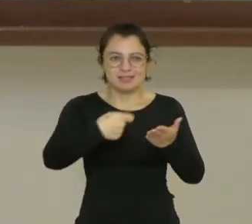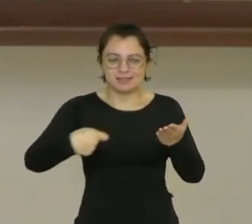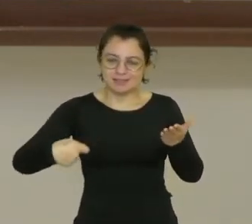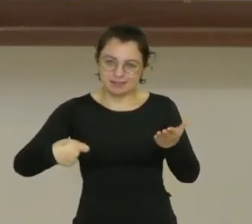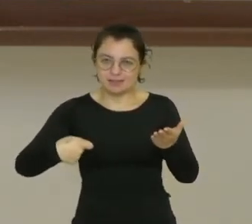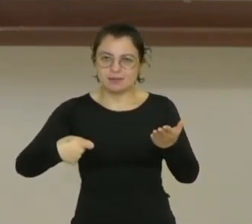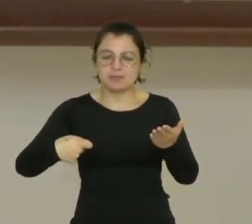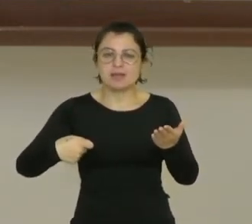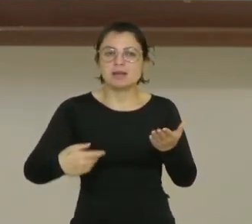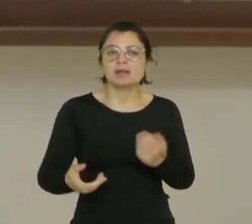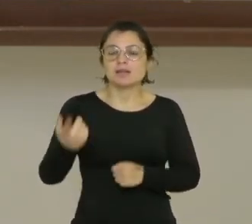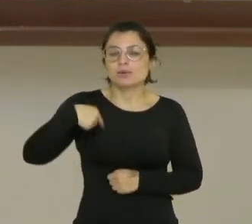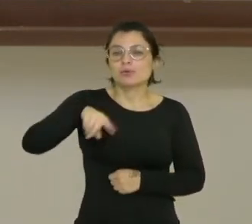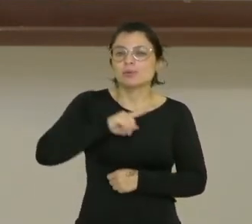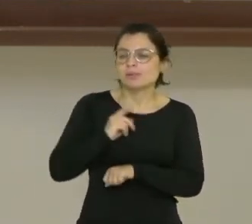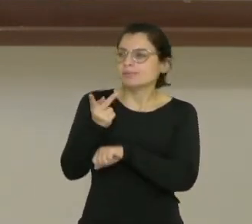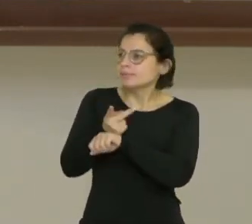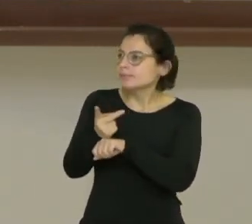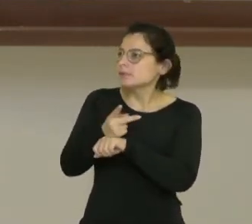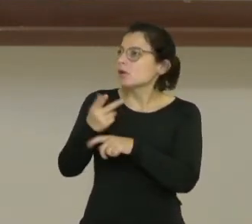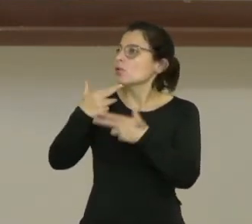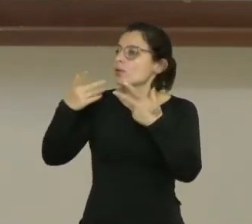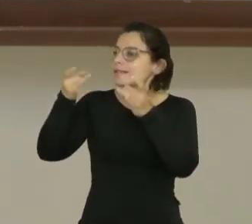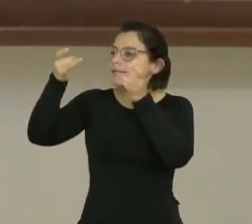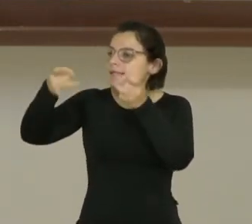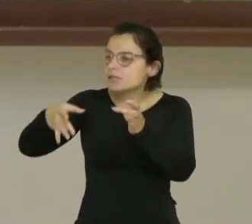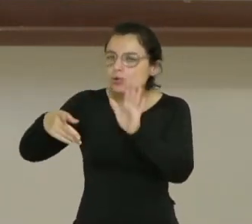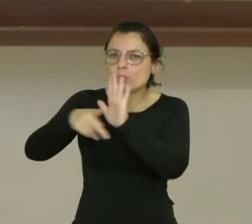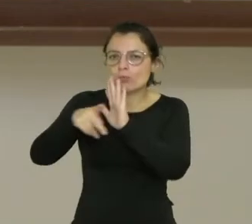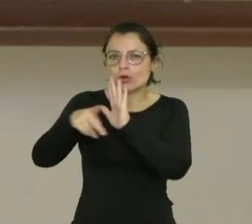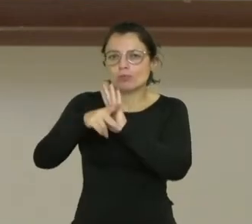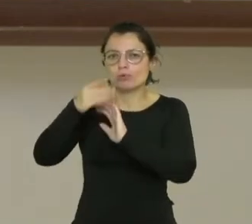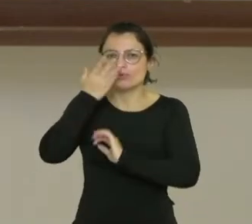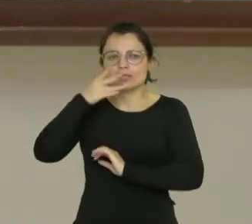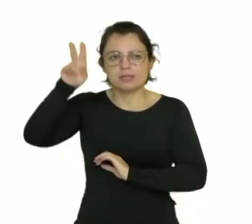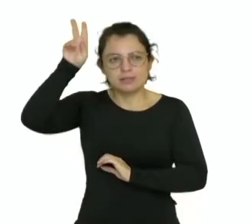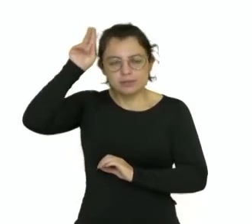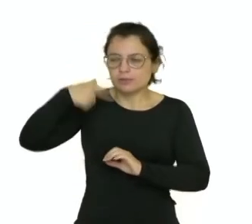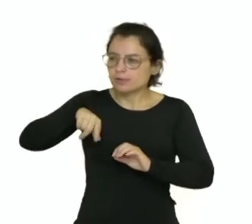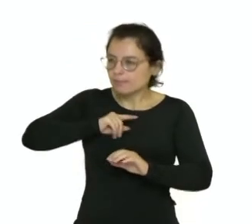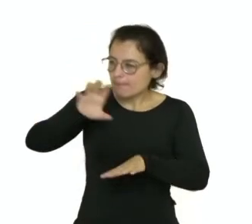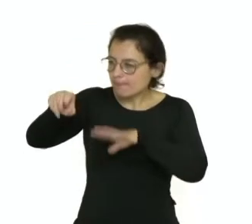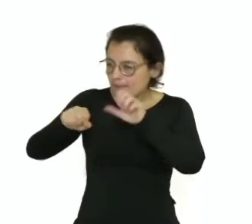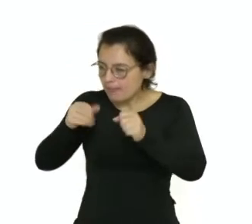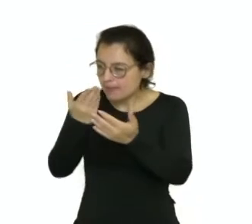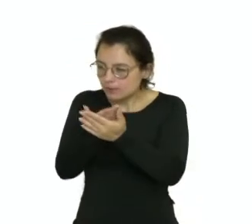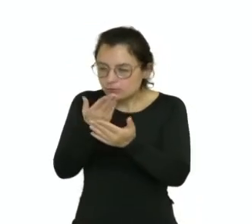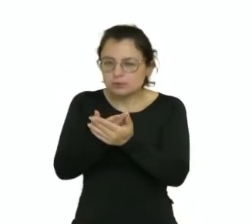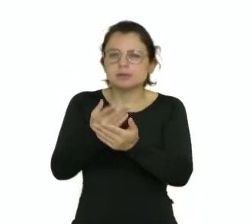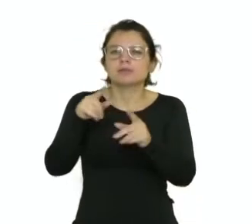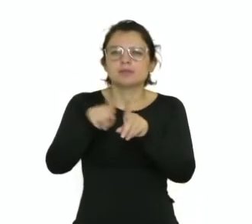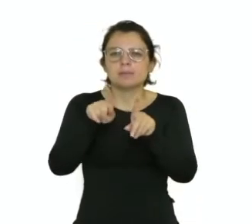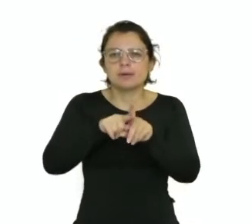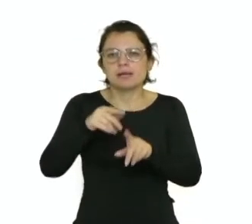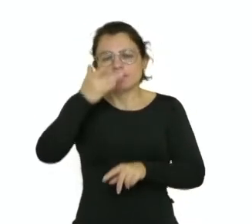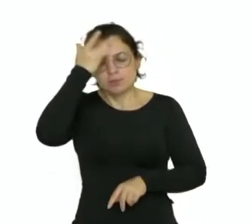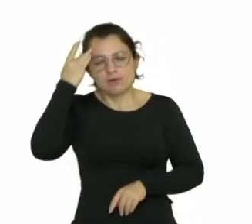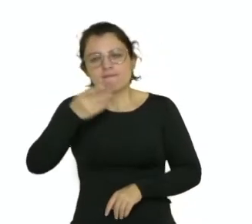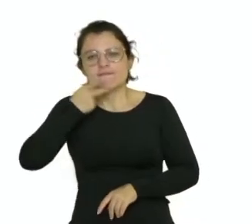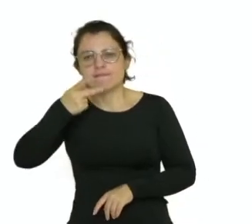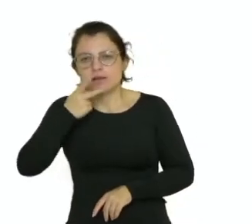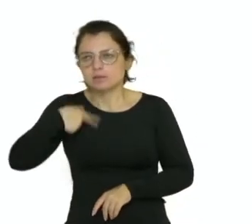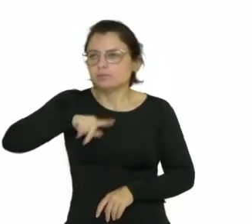e os relatos orais é que foi montado o quebra-cabeça da história desses povos, né? Os artefatos confeccionados pelos